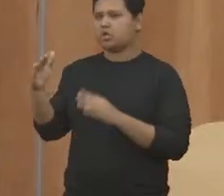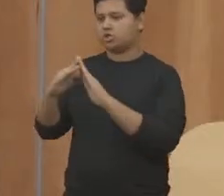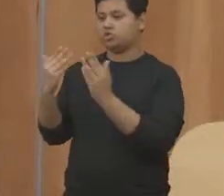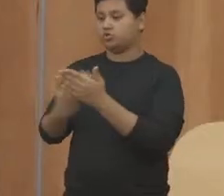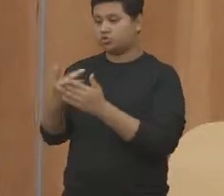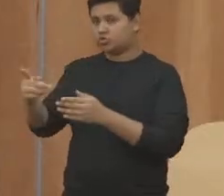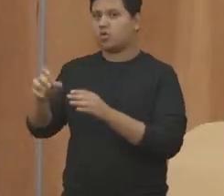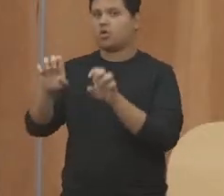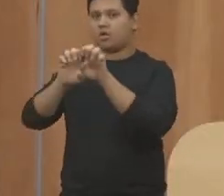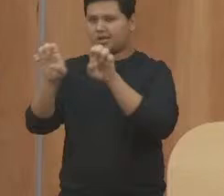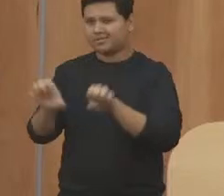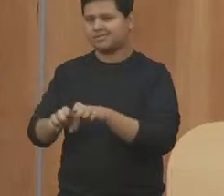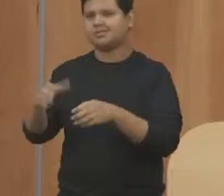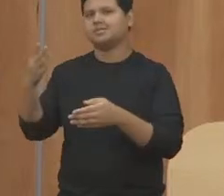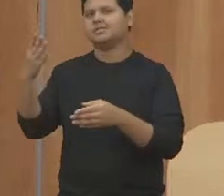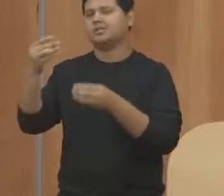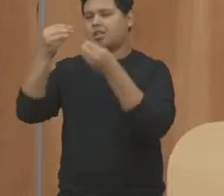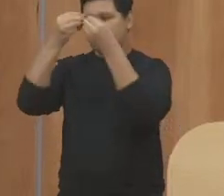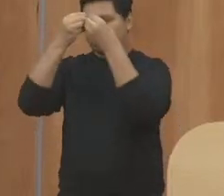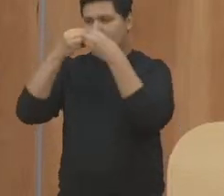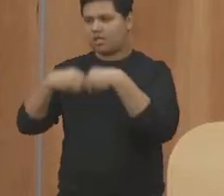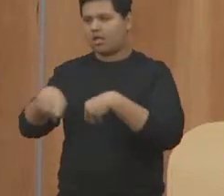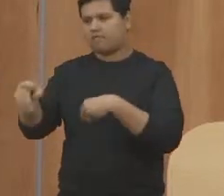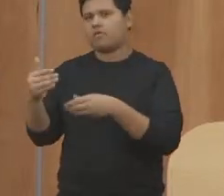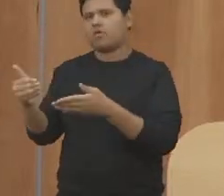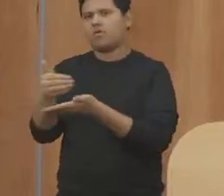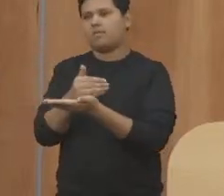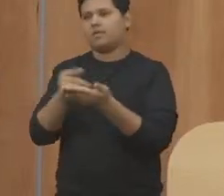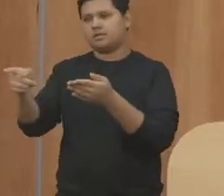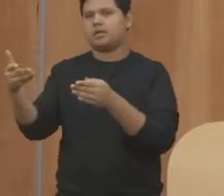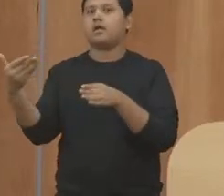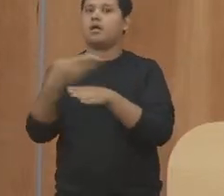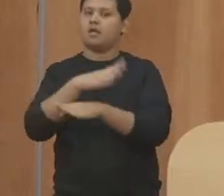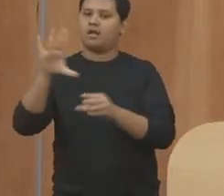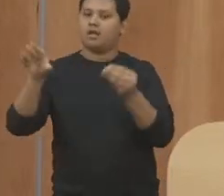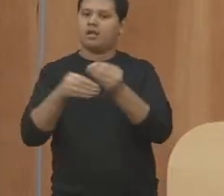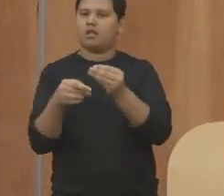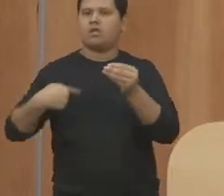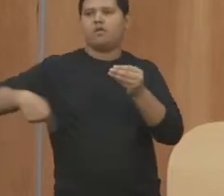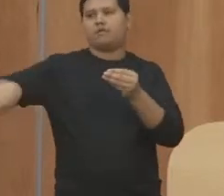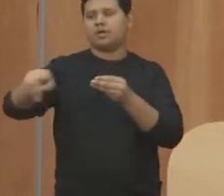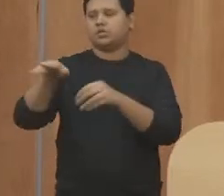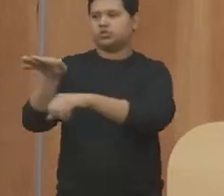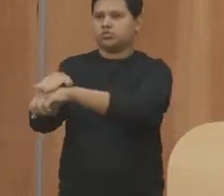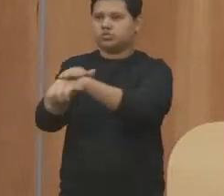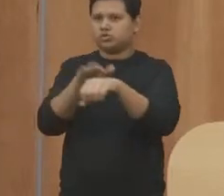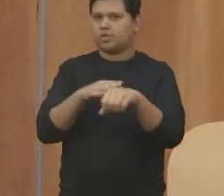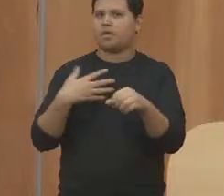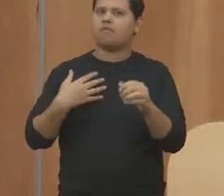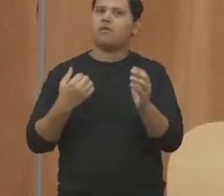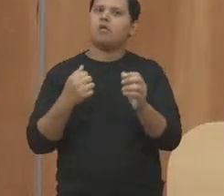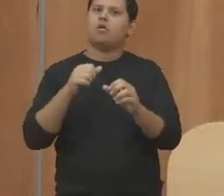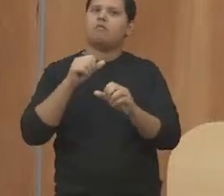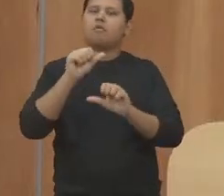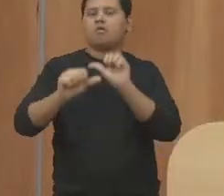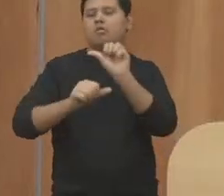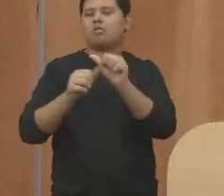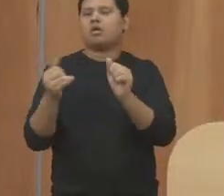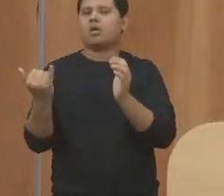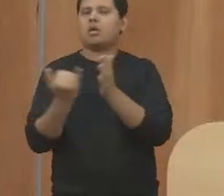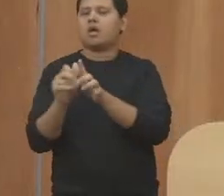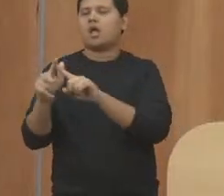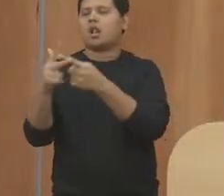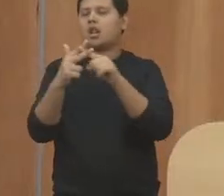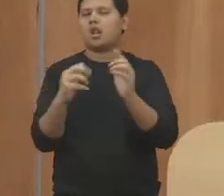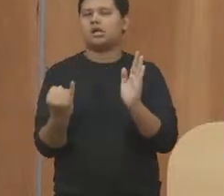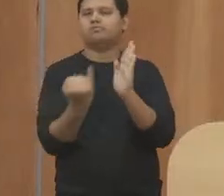de infraestrutura e, a partir do ano que vem, começar a fazer uma uniformização da identidade visual, que é algo extremamente necessário